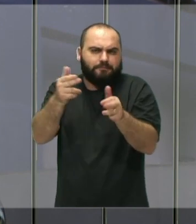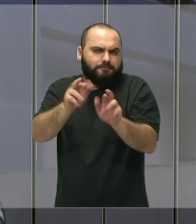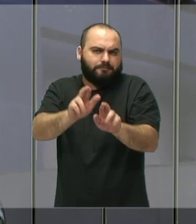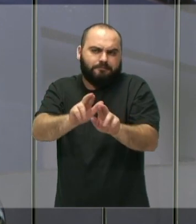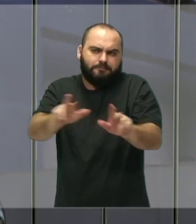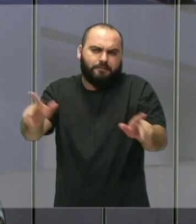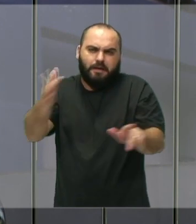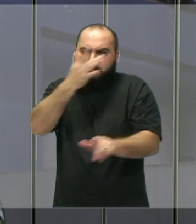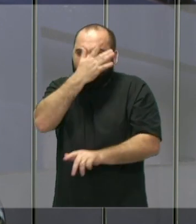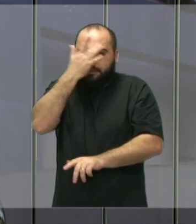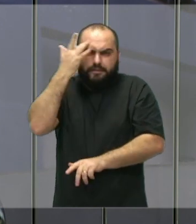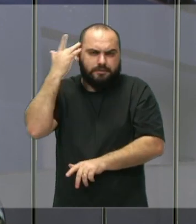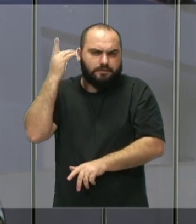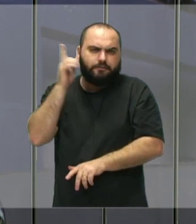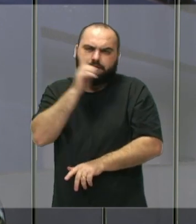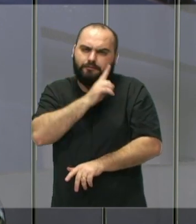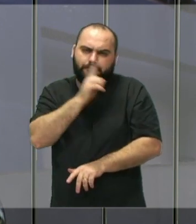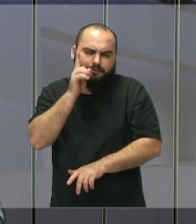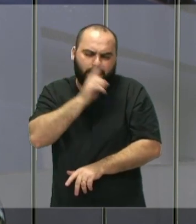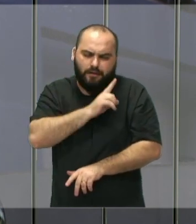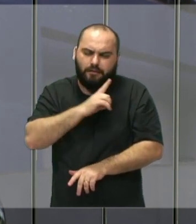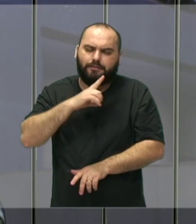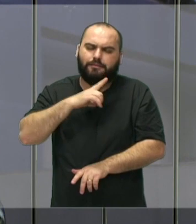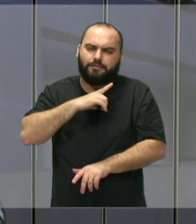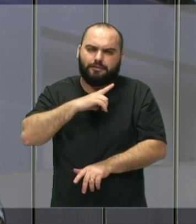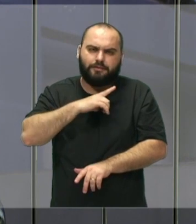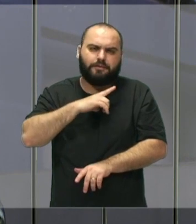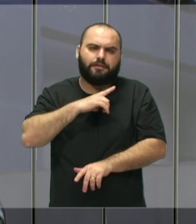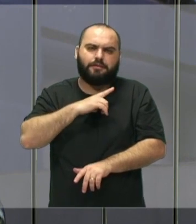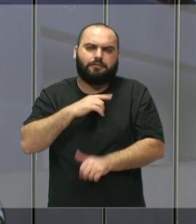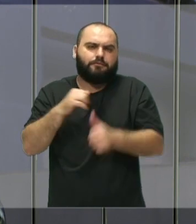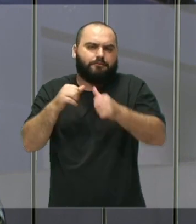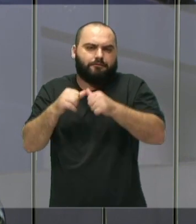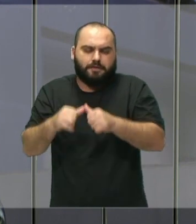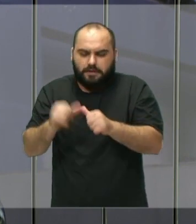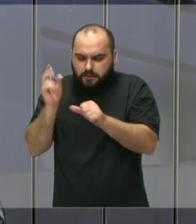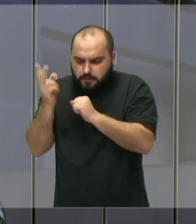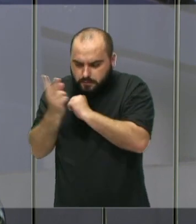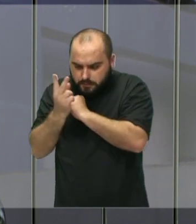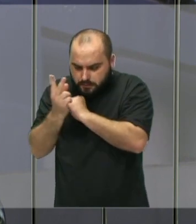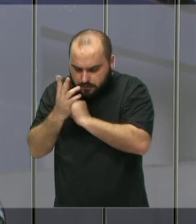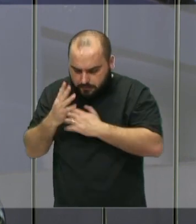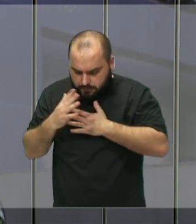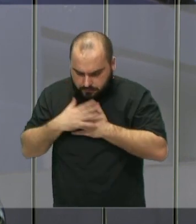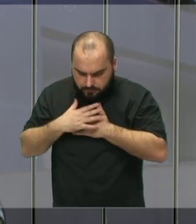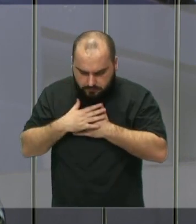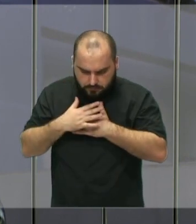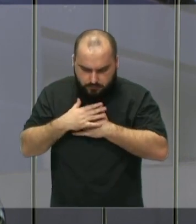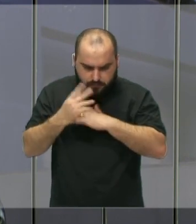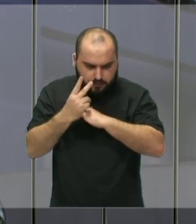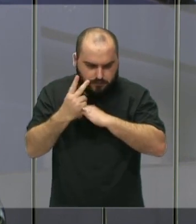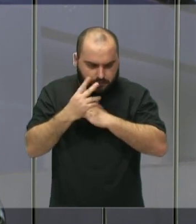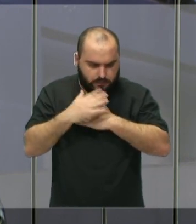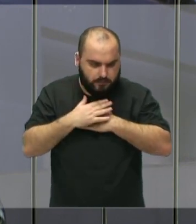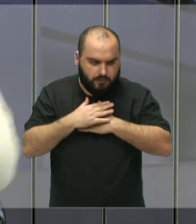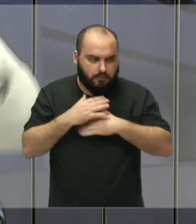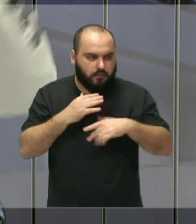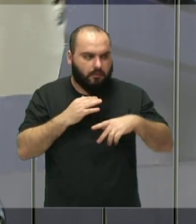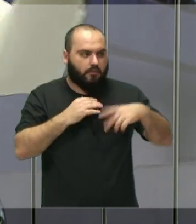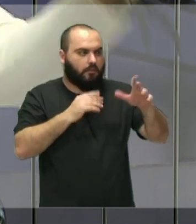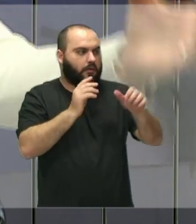cidade, com o todo. Muitas pessoas ainda vivem só querendo cuidar do seu mundinho, e mesmo se o que ela faz